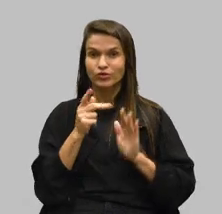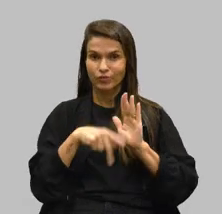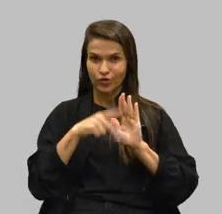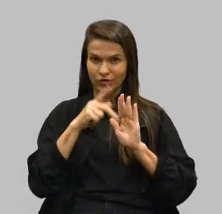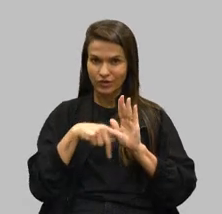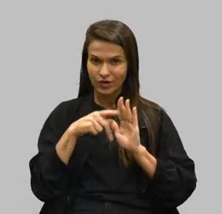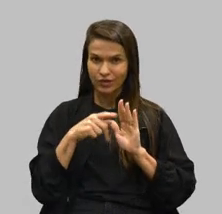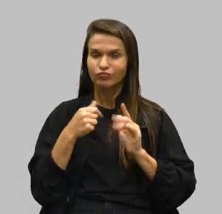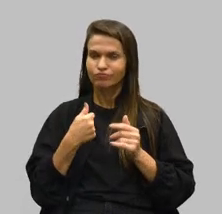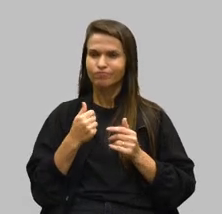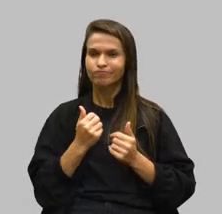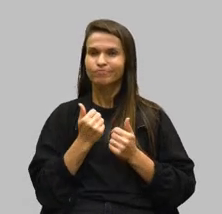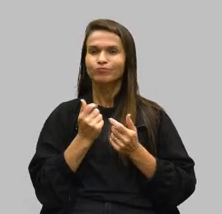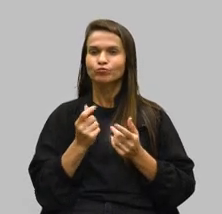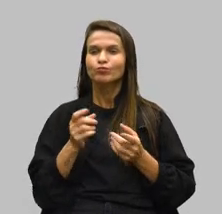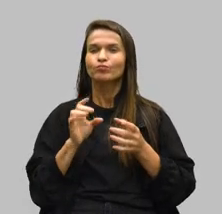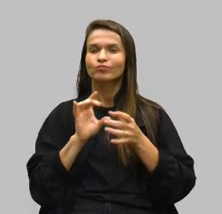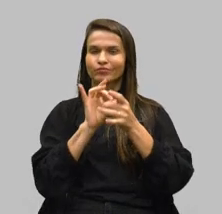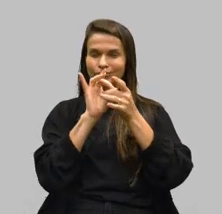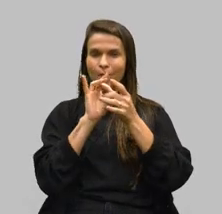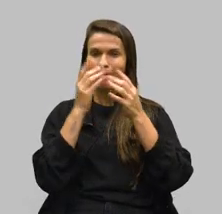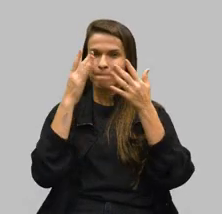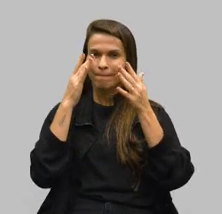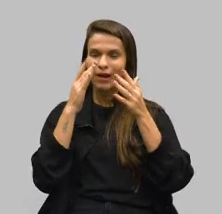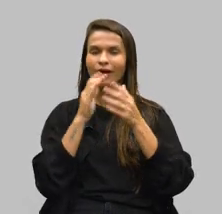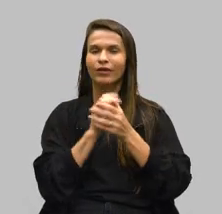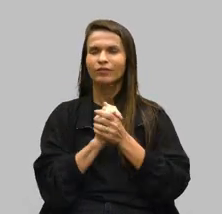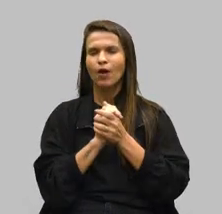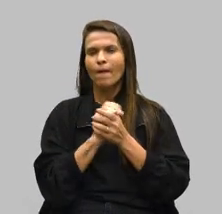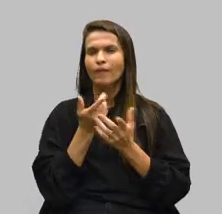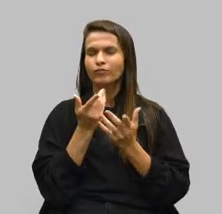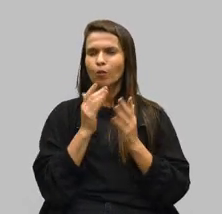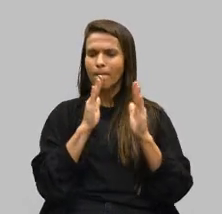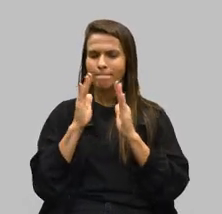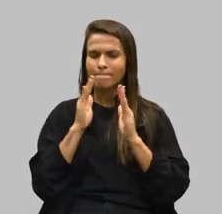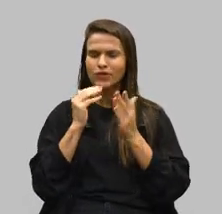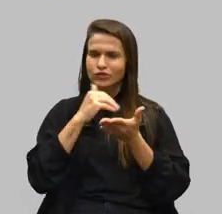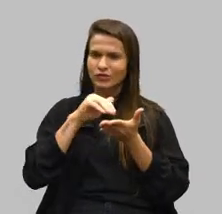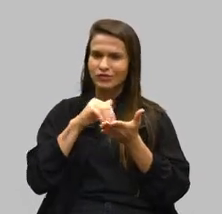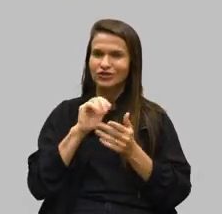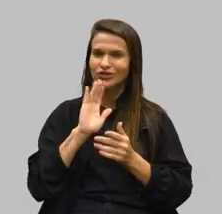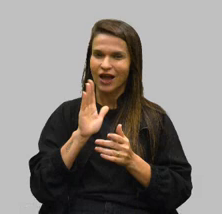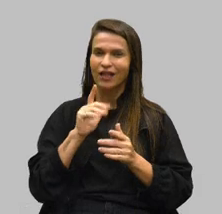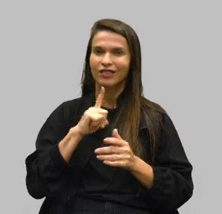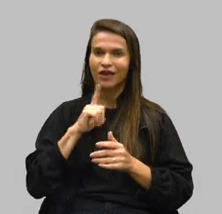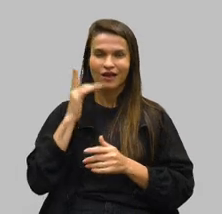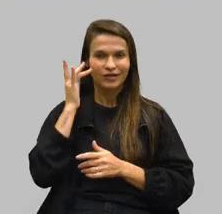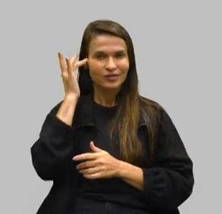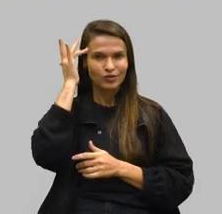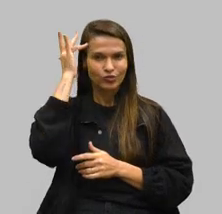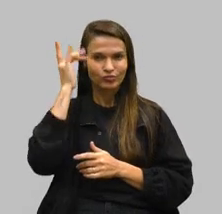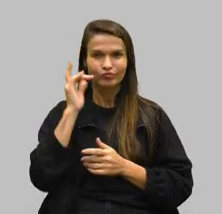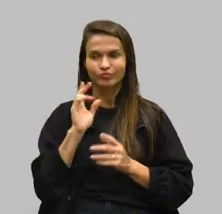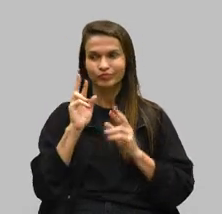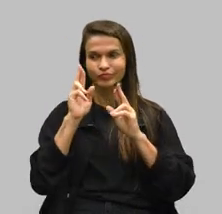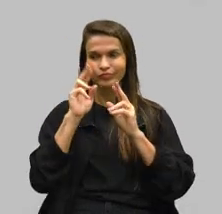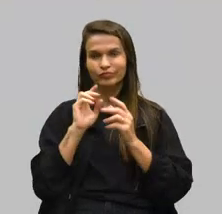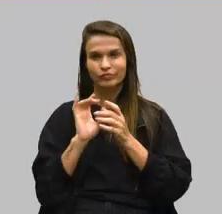Então conte comigo e parabéns pelo apesar de tão pouco tempo na pasta já ter toda essa desenvoltura conte